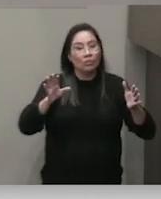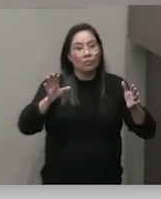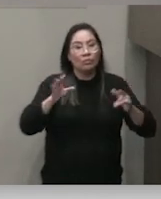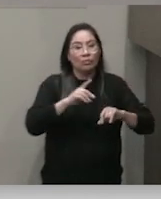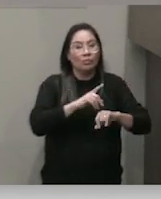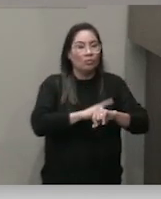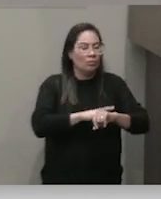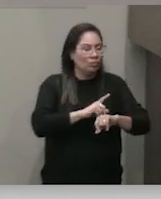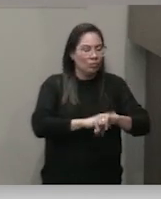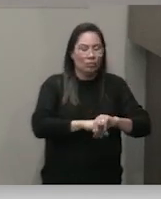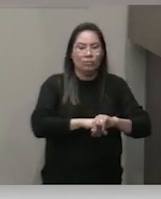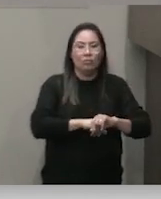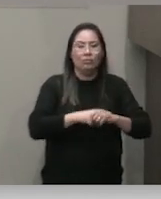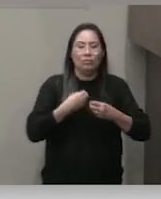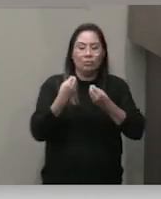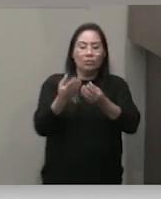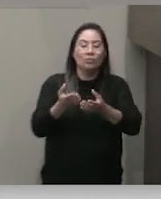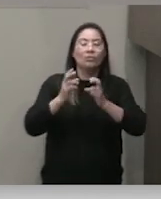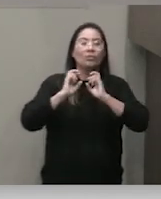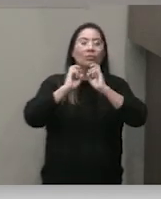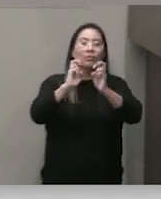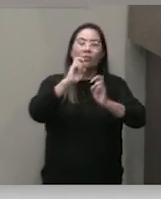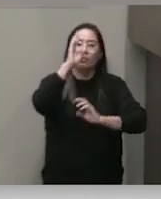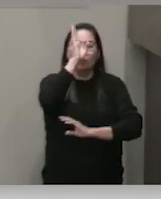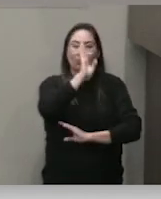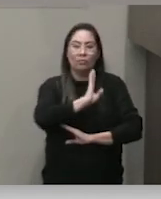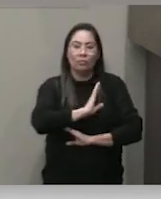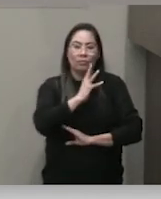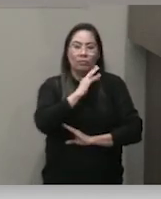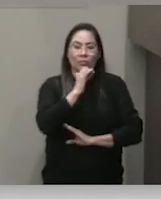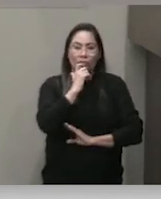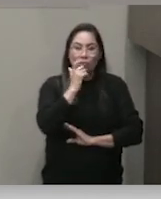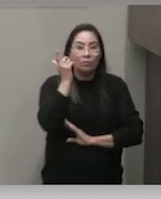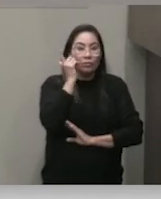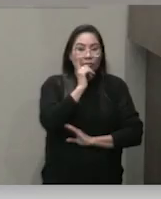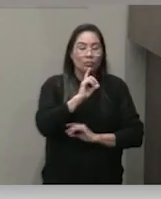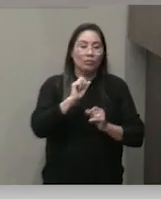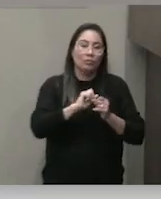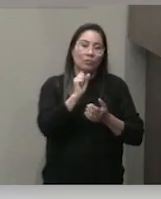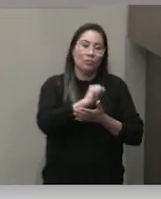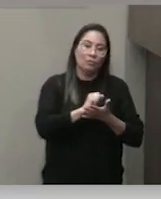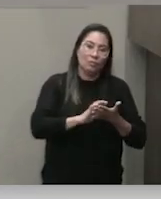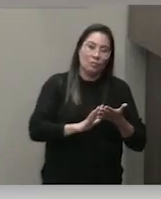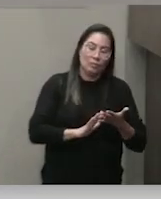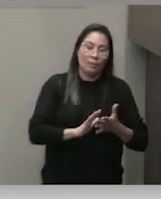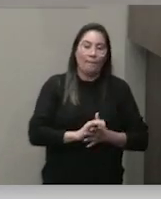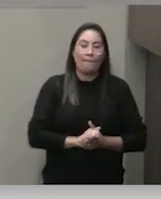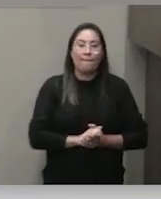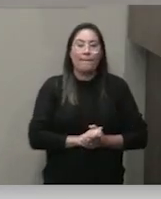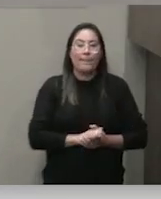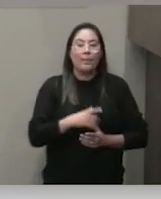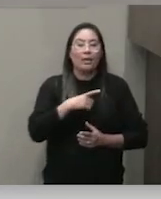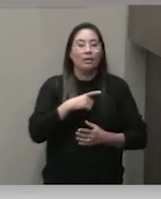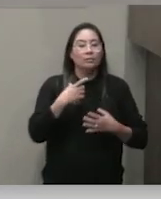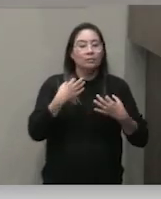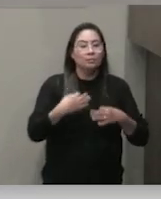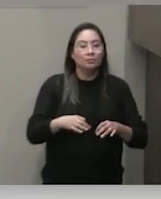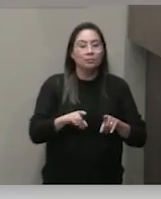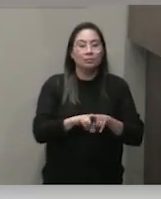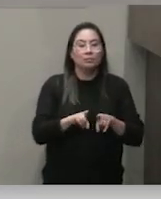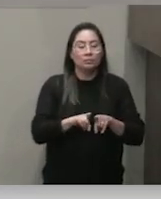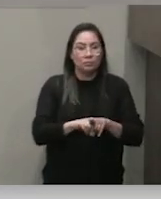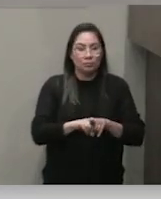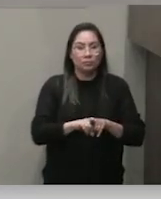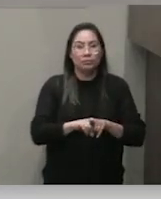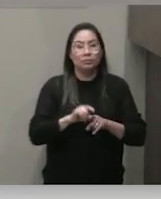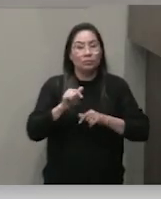exato momento em ceder o transporte público. E assim, então, conseguimos realizar essa atividade. com certeza é algo que deu